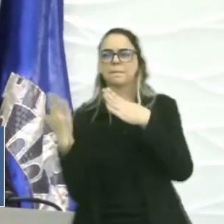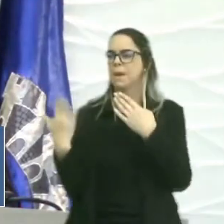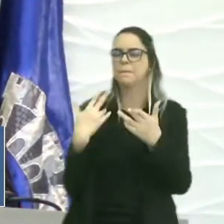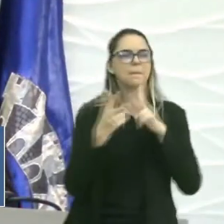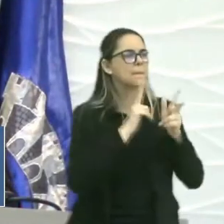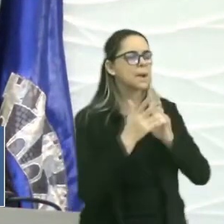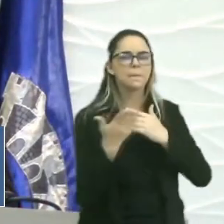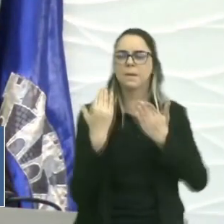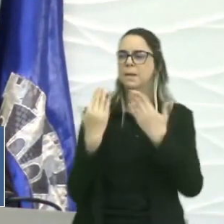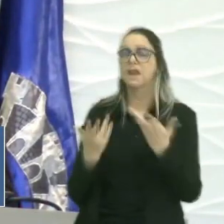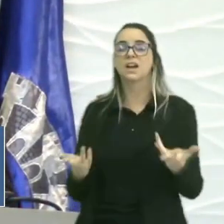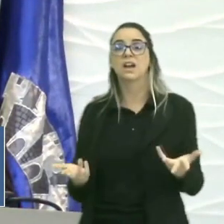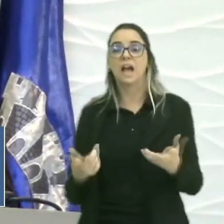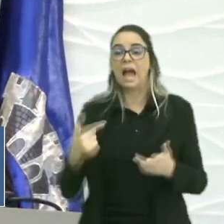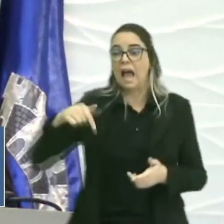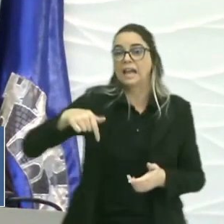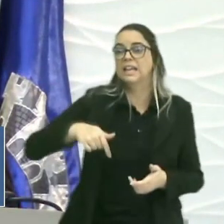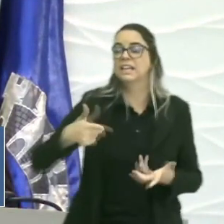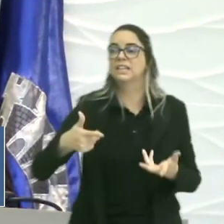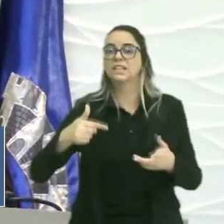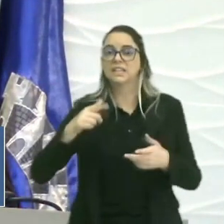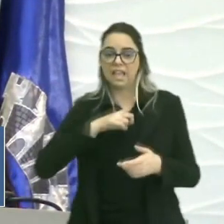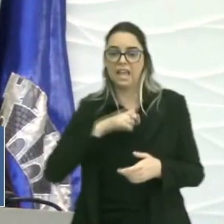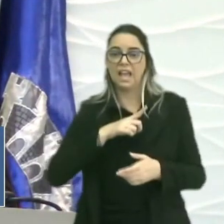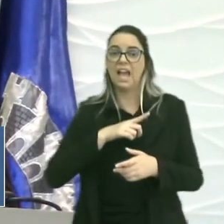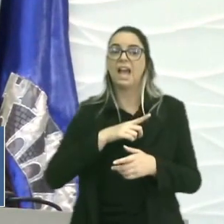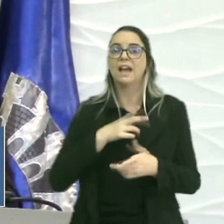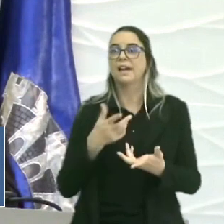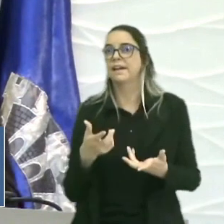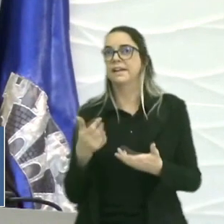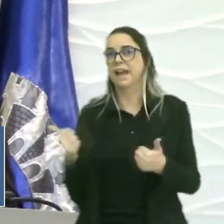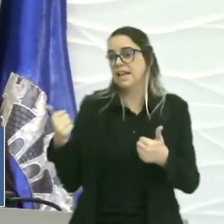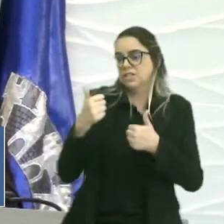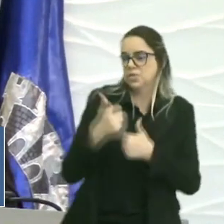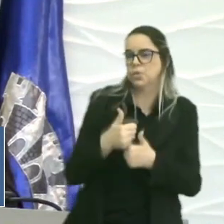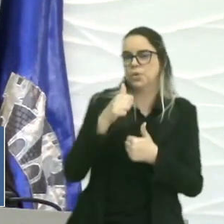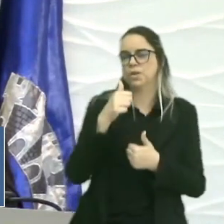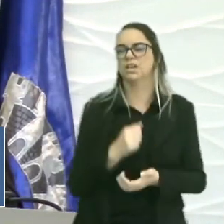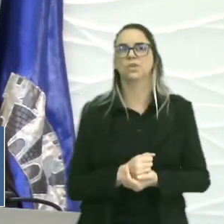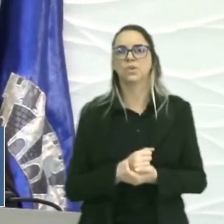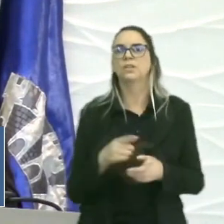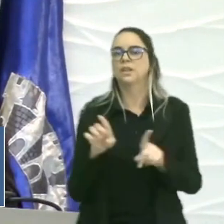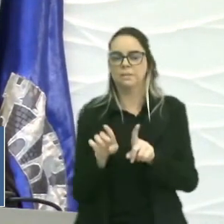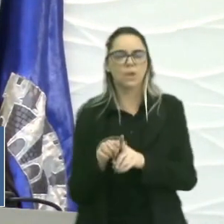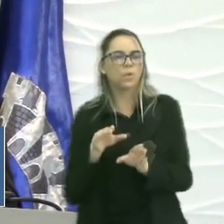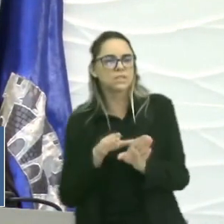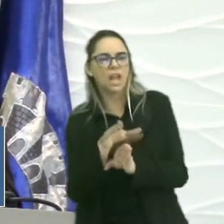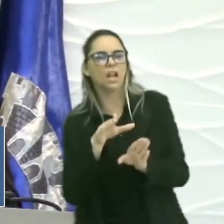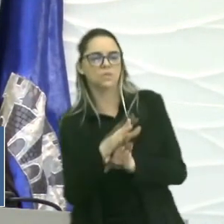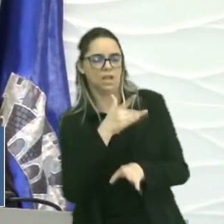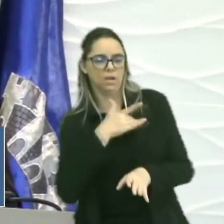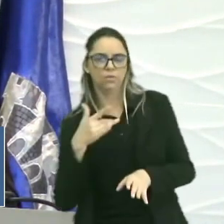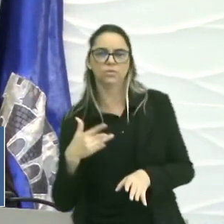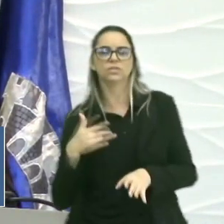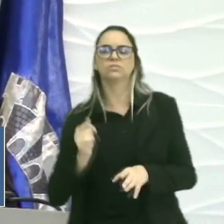como estava aqui presente assessorias de gestão jurídica do município, Conselho Municipal de Saúde, o Sindicato